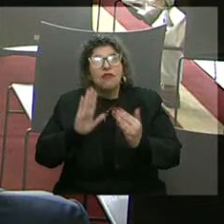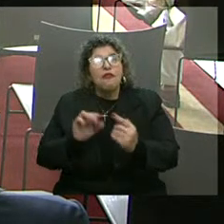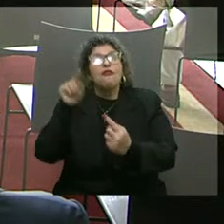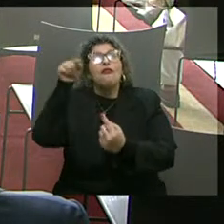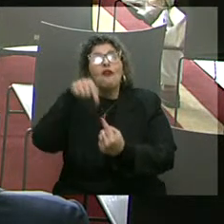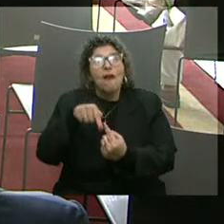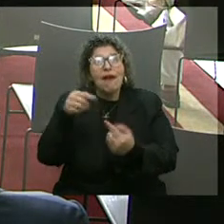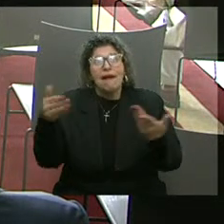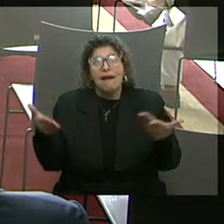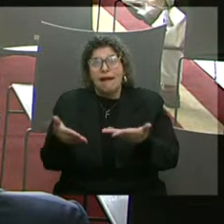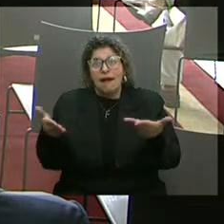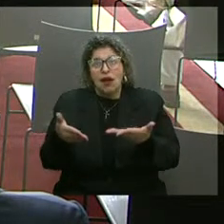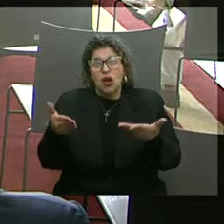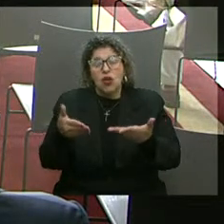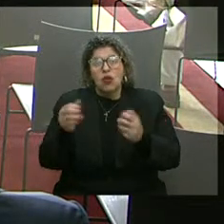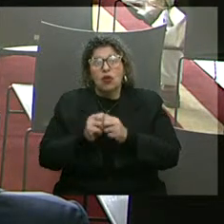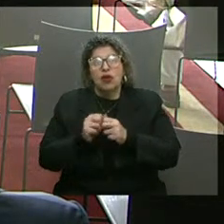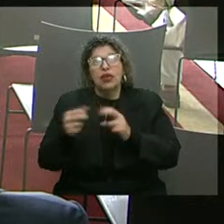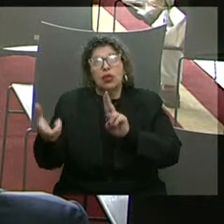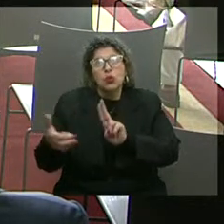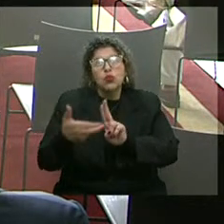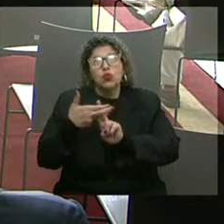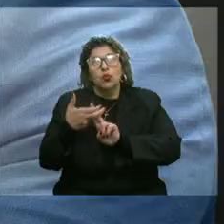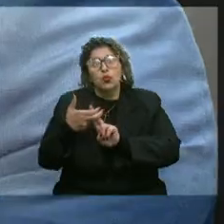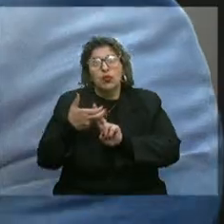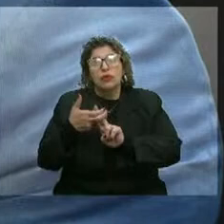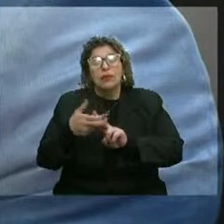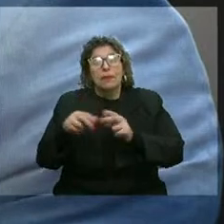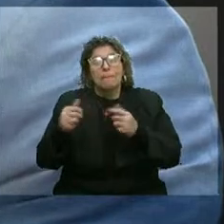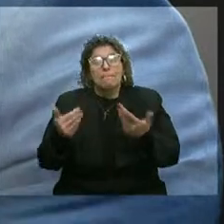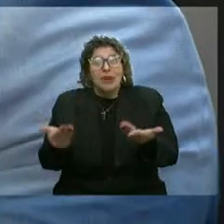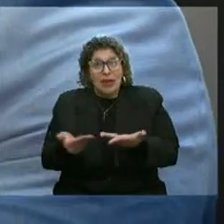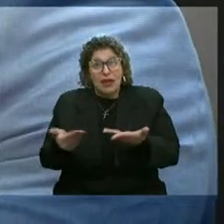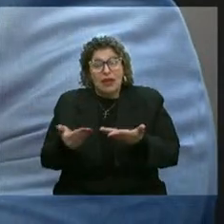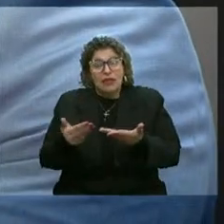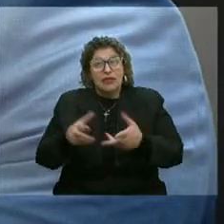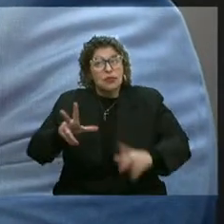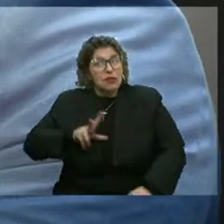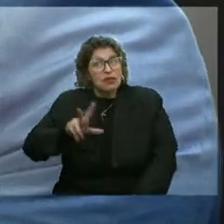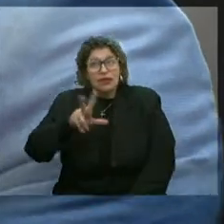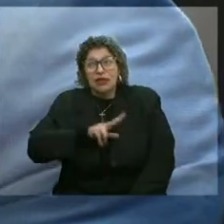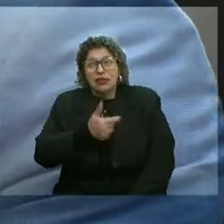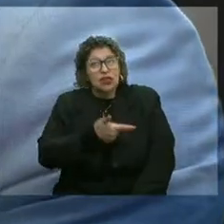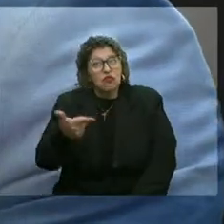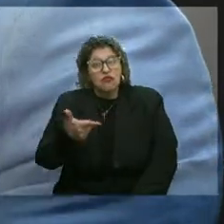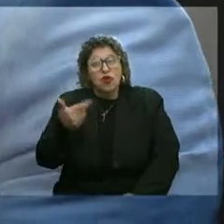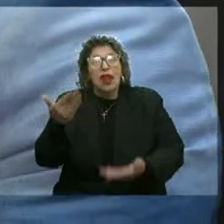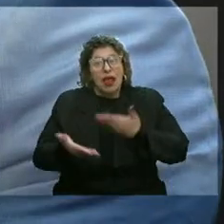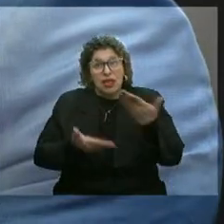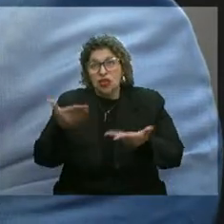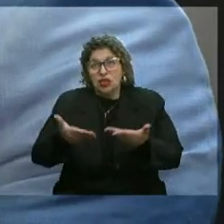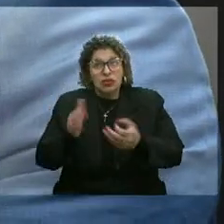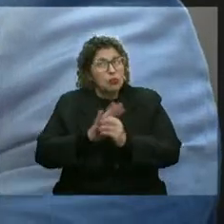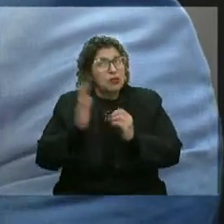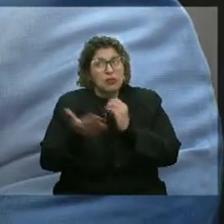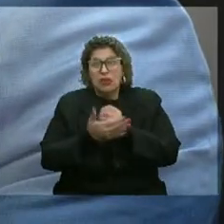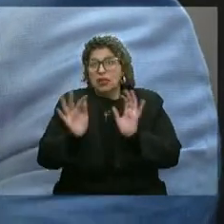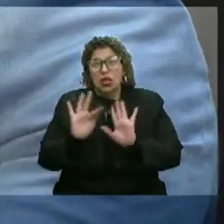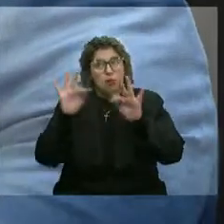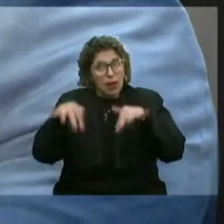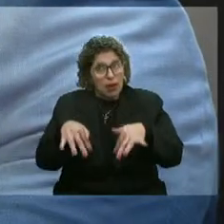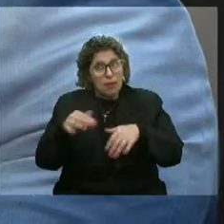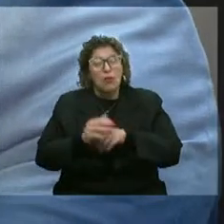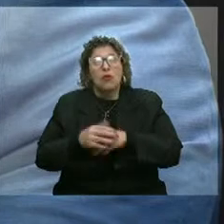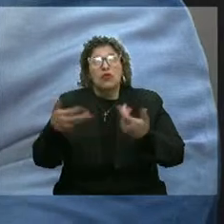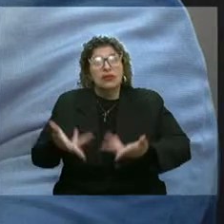dirigimento do foco do Sistema Único de Saúde para esses pacientes que não foram atendidos durante a pandemia. A pandemia não acabou ainda, nós sabemos disso,